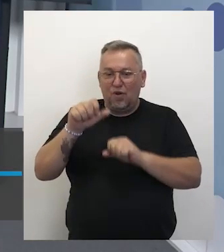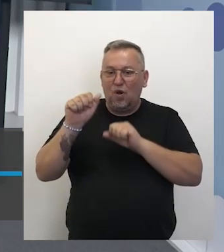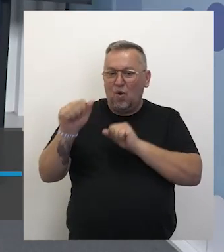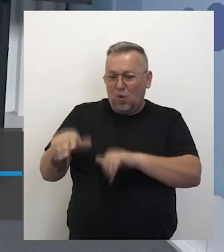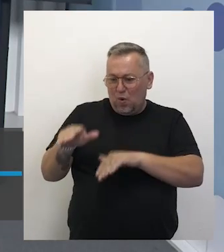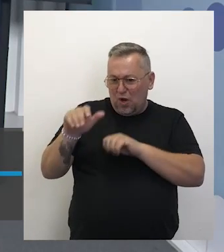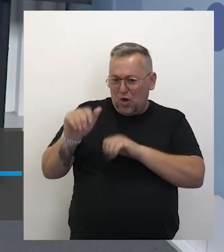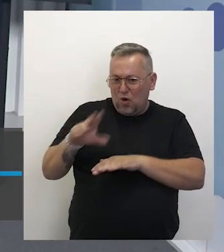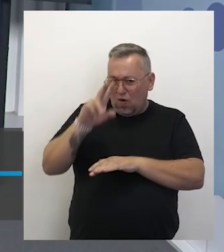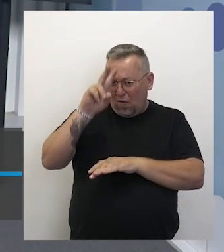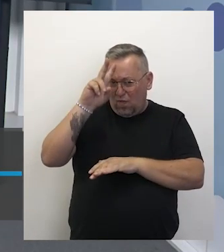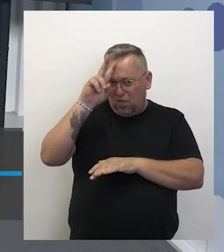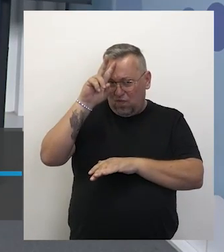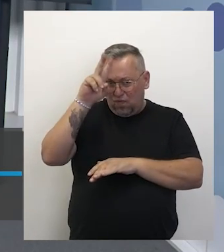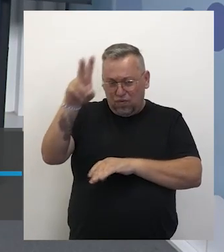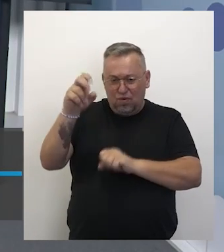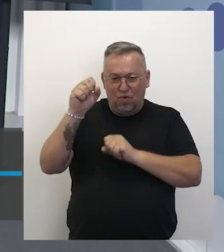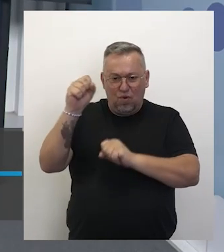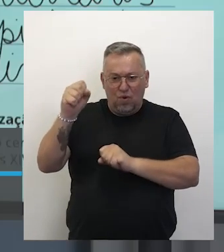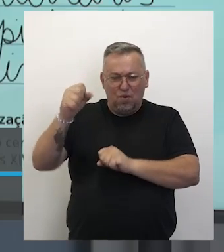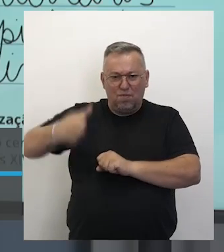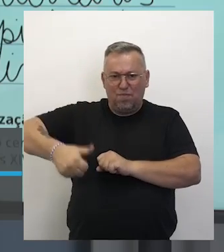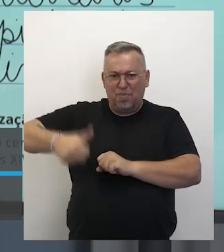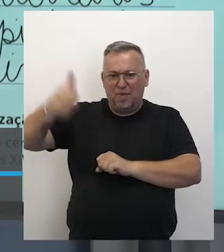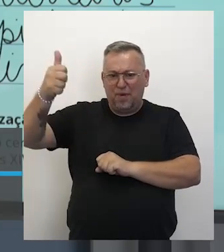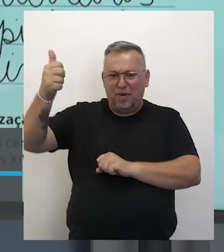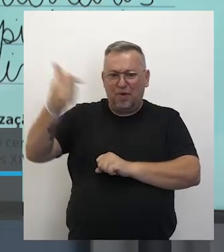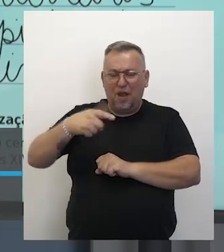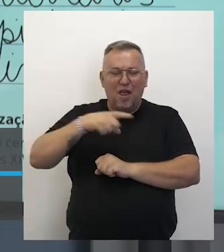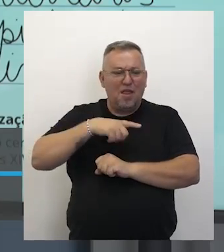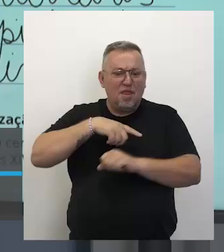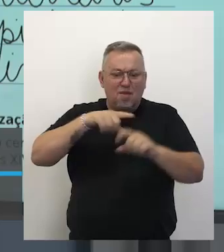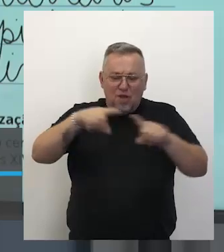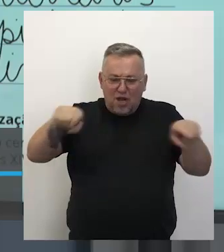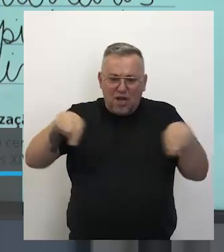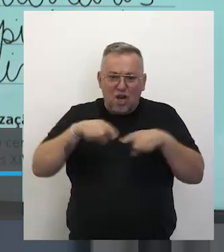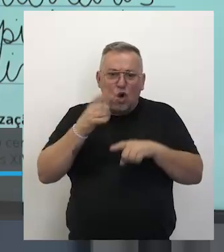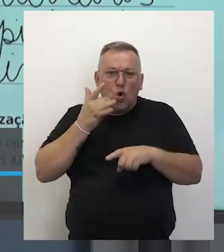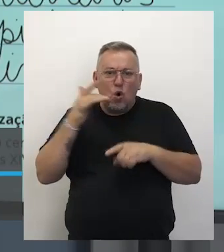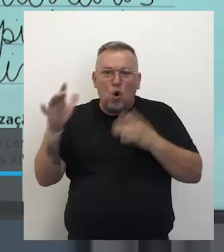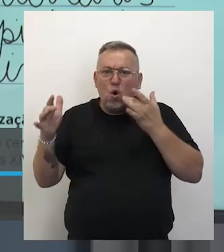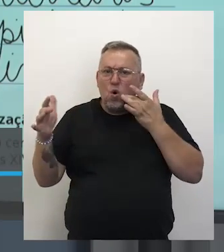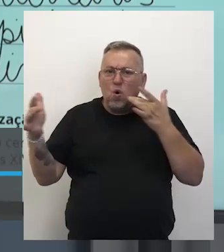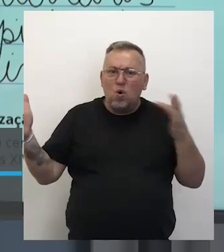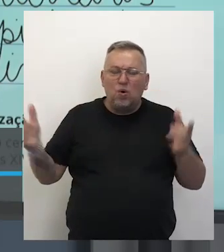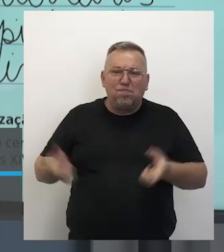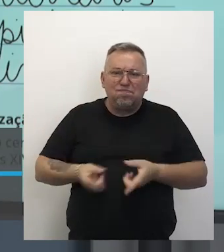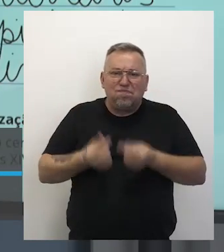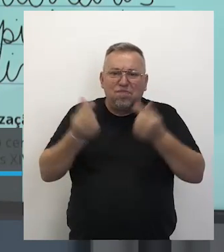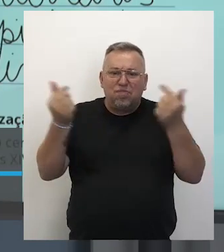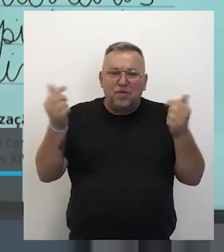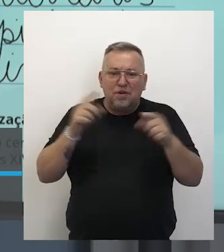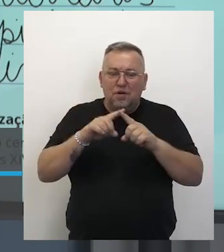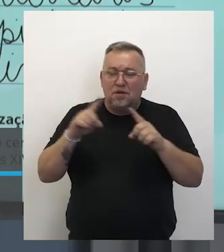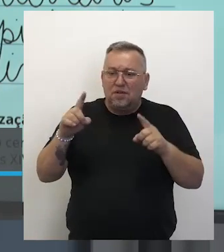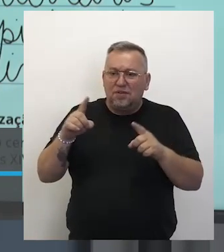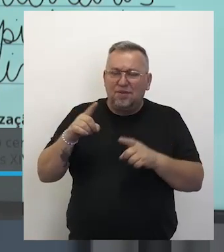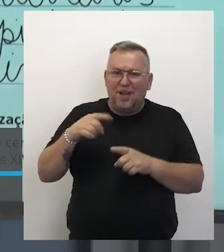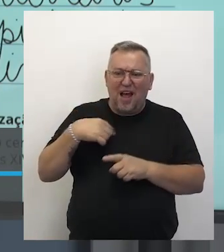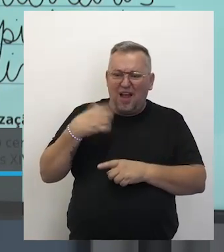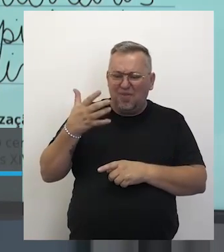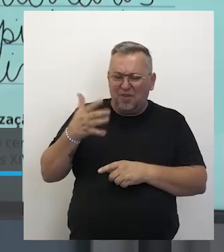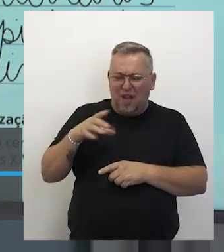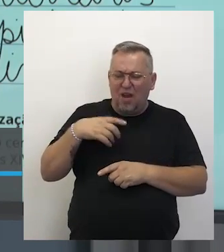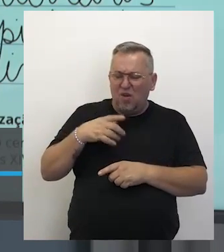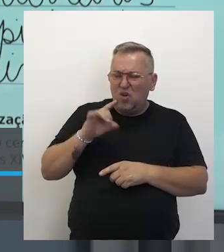dela é muito mais forte. Ela tem muito mais terras, muito mais ouro. E é o seguinte, ela não está satisfeita em ter só o